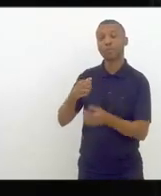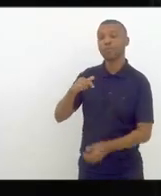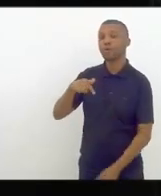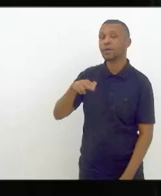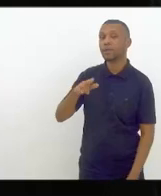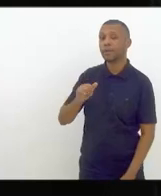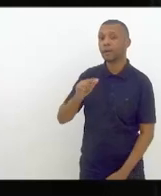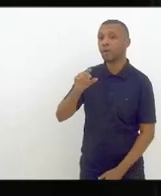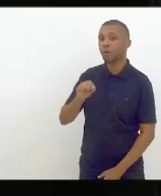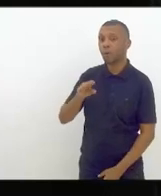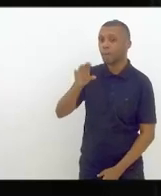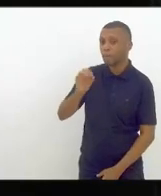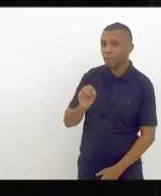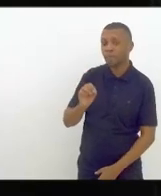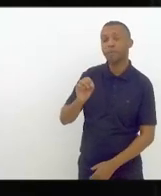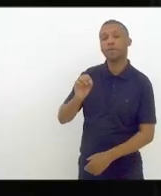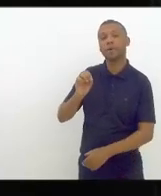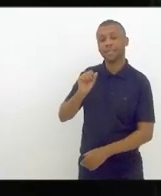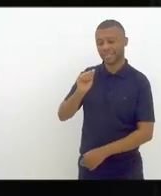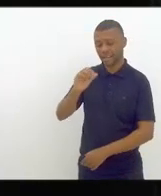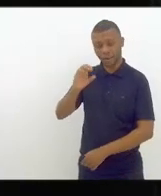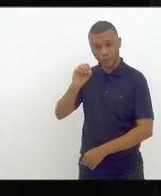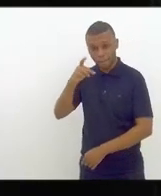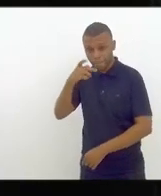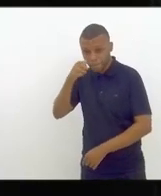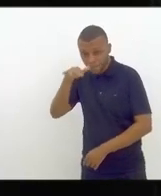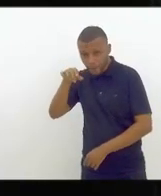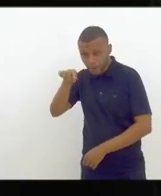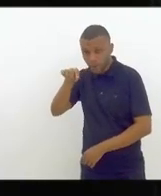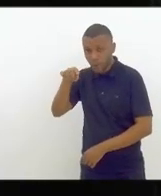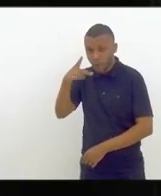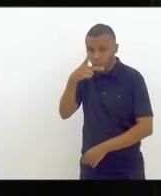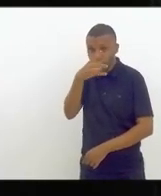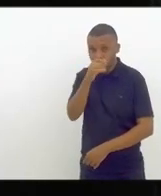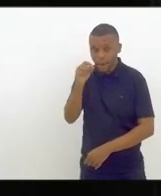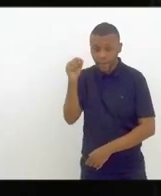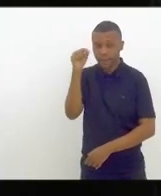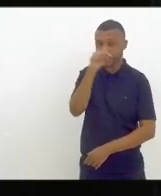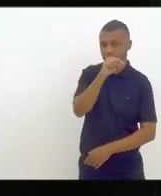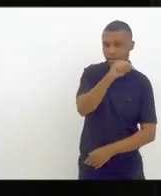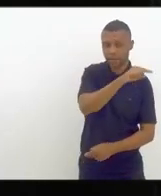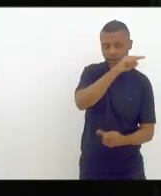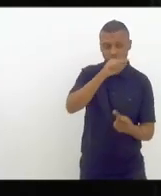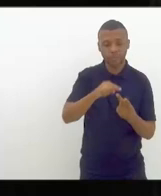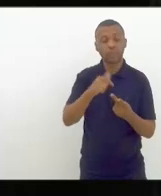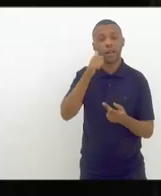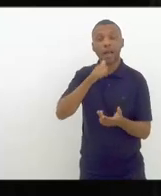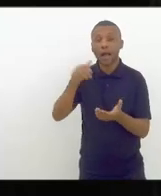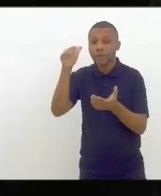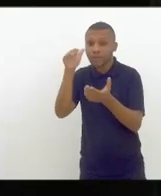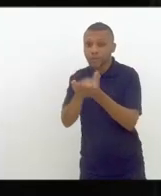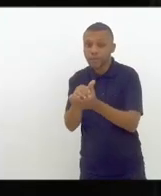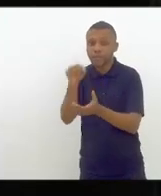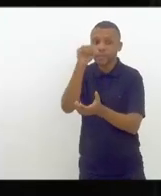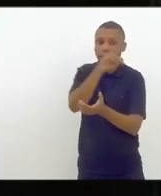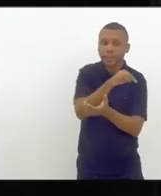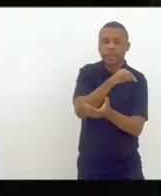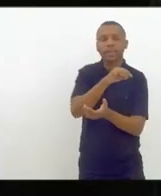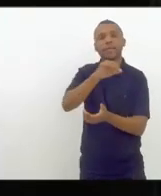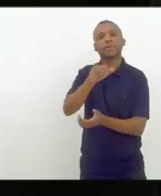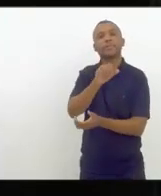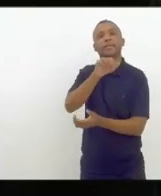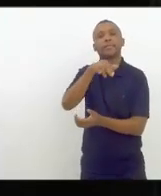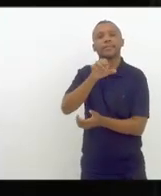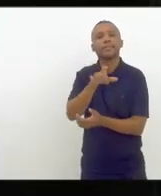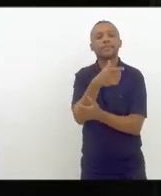do Márcio, o seu Sacopã, a companheira do Márcio, dona Jane, o meu abraço,